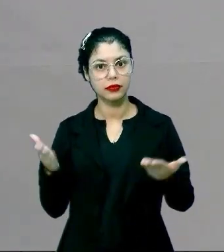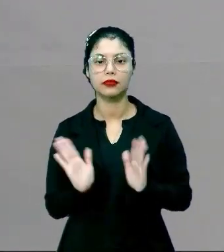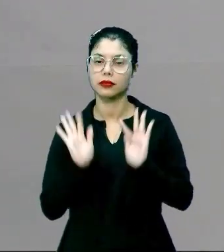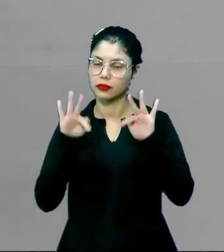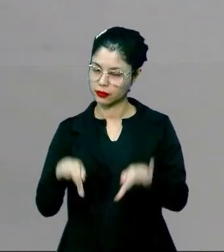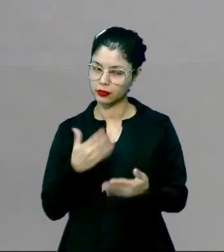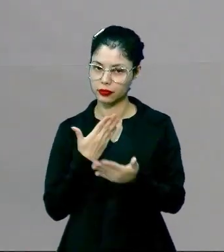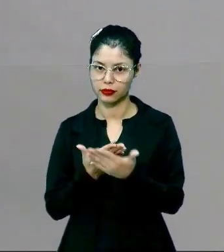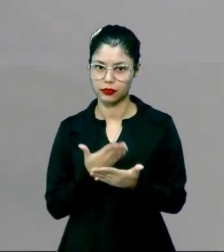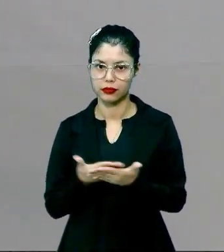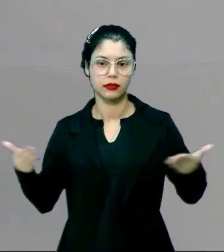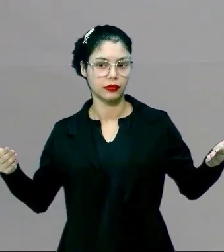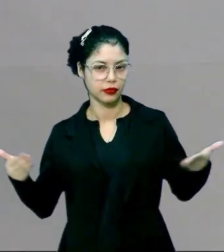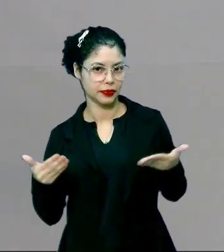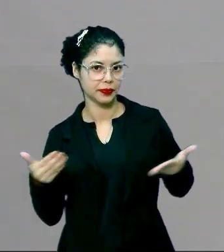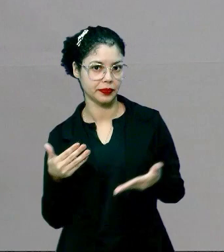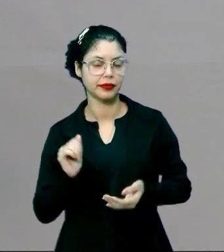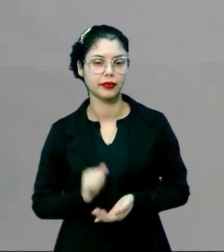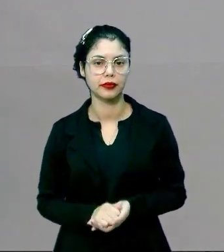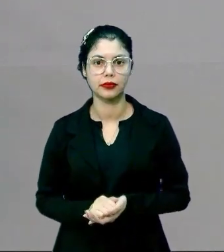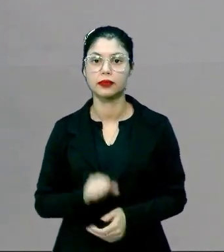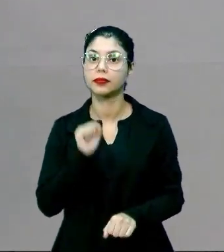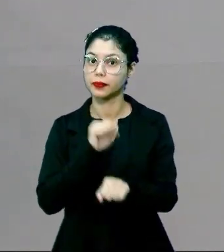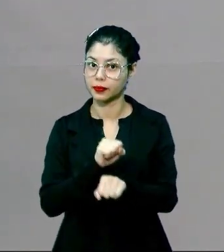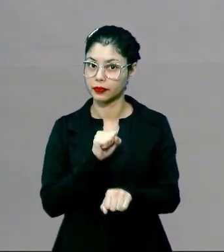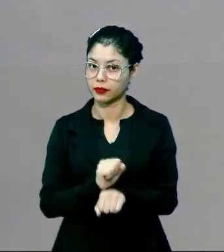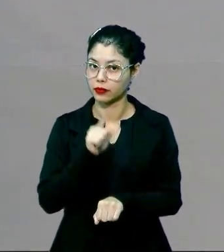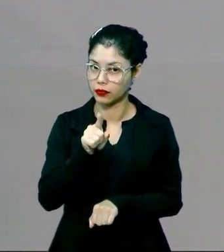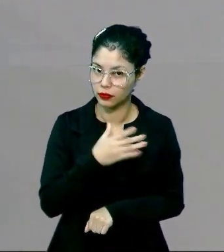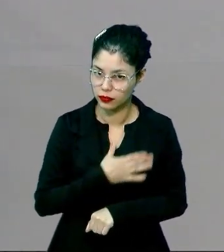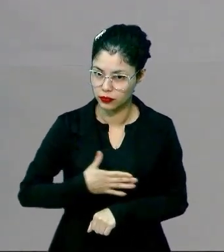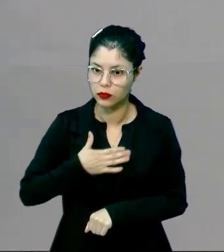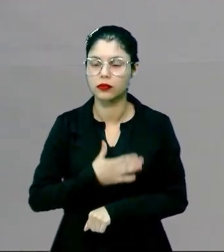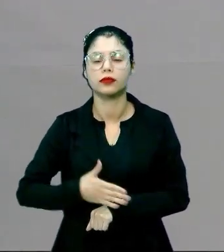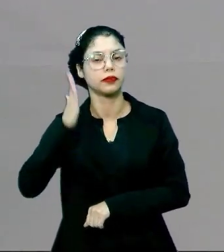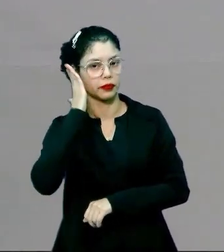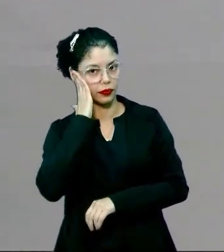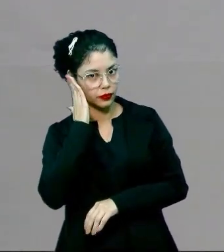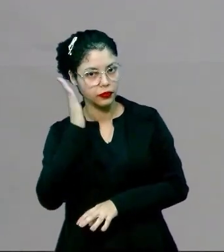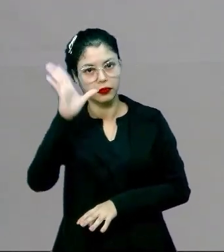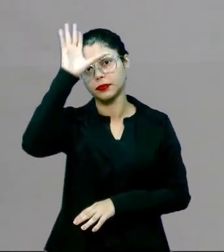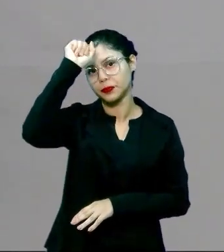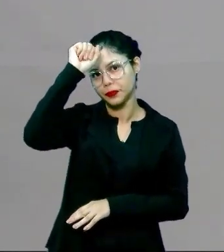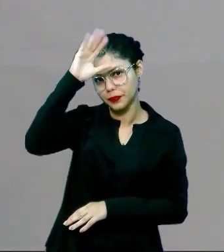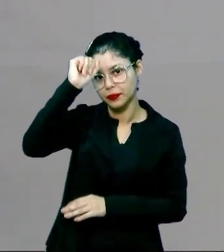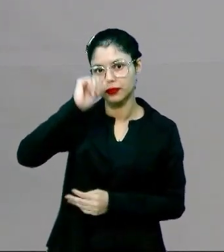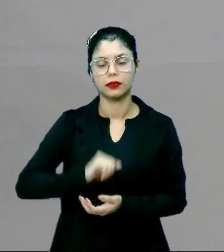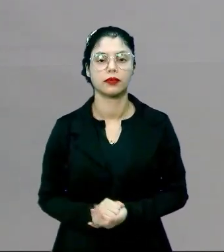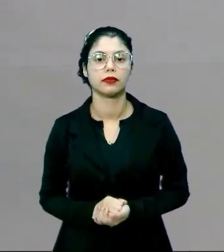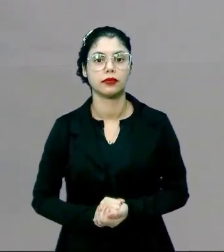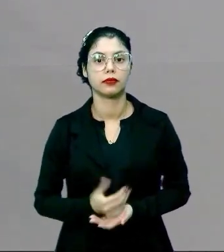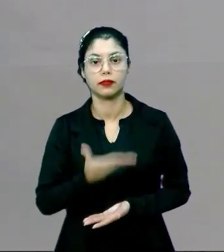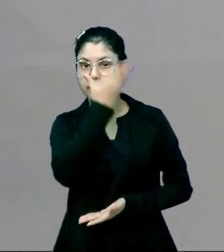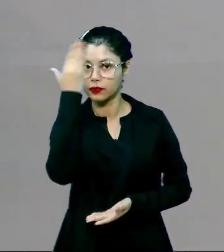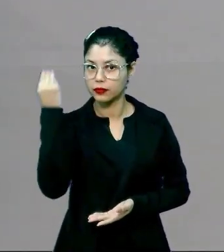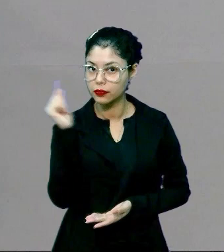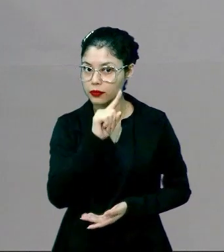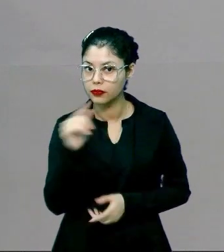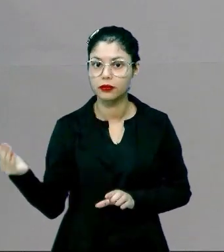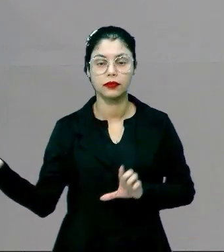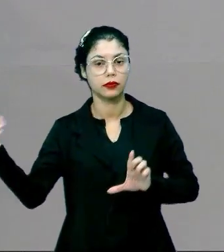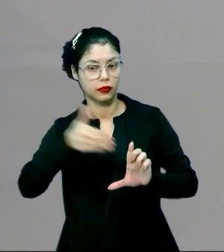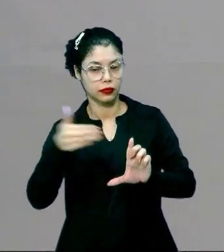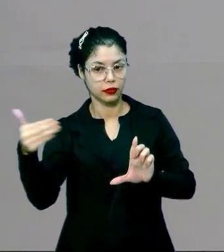gente encerra por aqui, tá certo? Espero que vocês tenham entendido, aprendido, tá? Não esqueçam